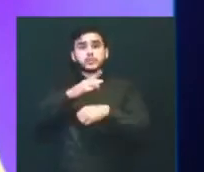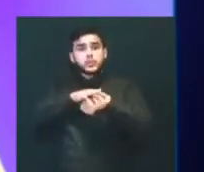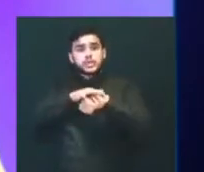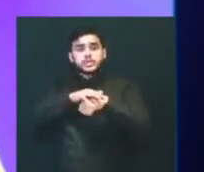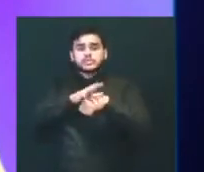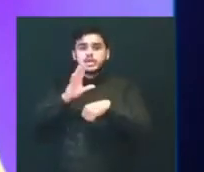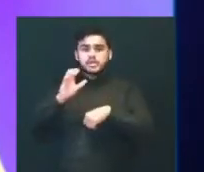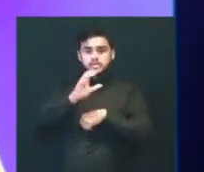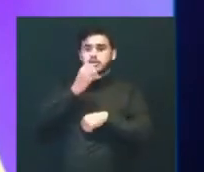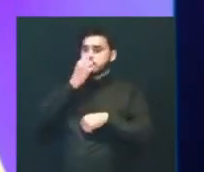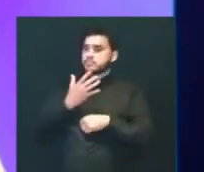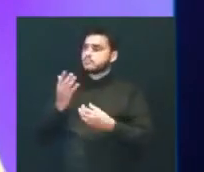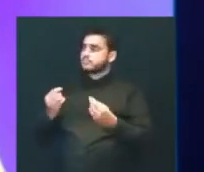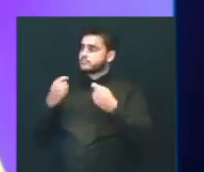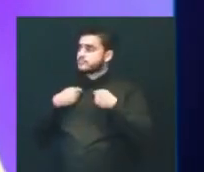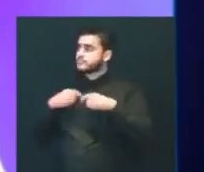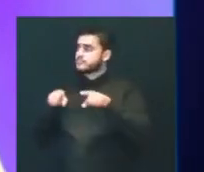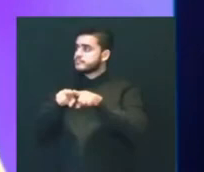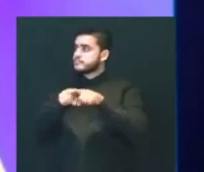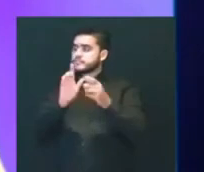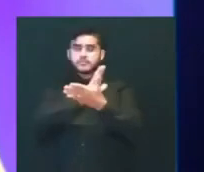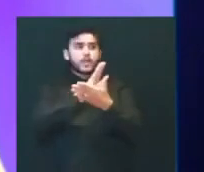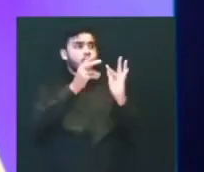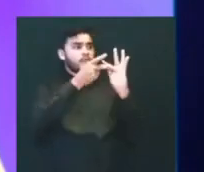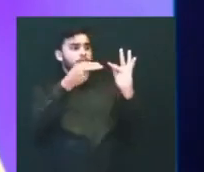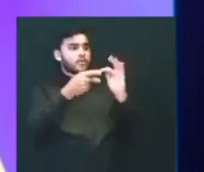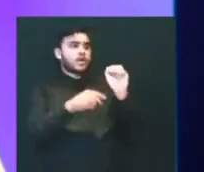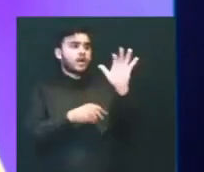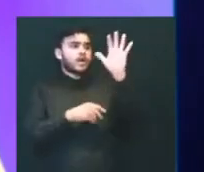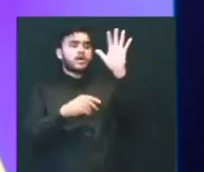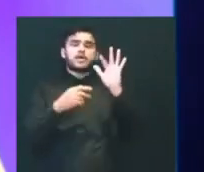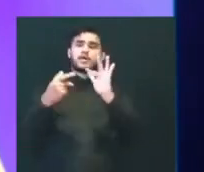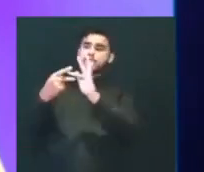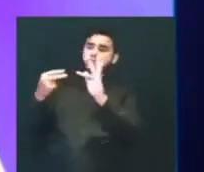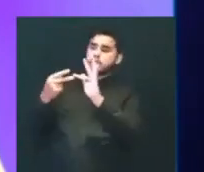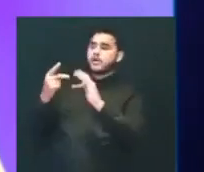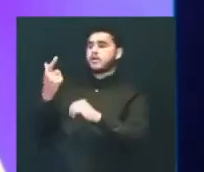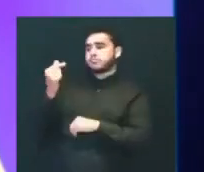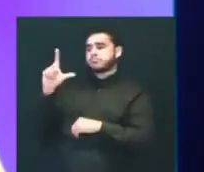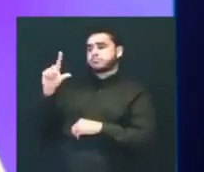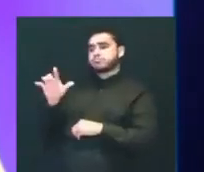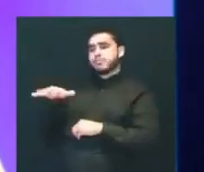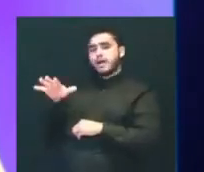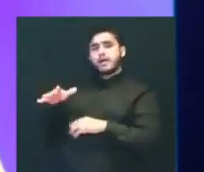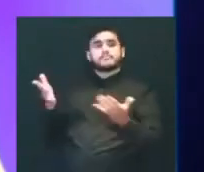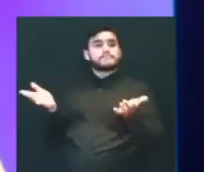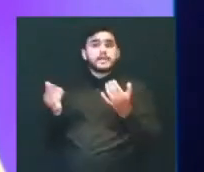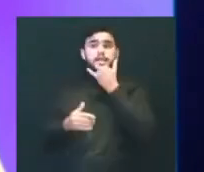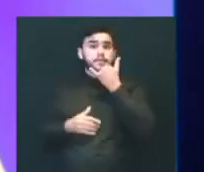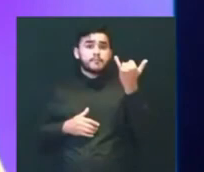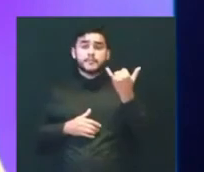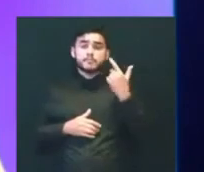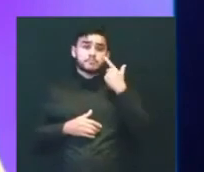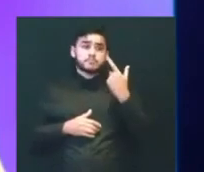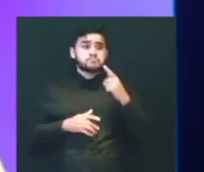incluído no dia a dia. Da mesma forma, tem frutas que são caras e tem frutas que são baratas. A gente pode, de acordo com a possibilidade de cada